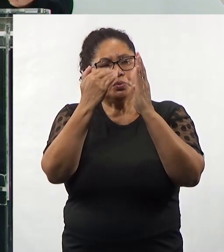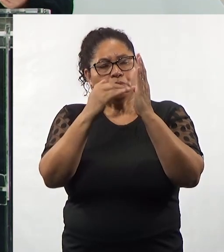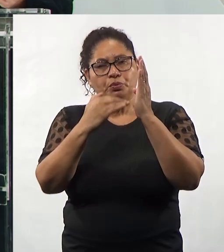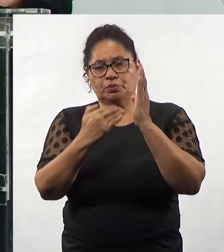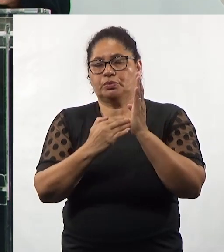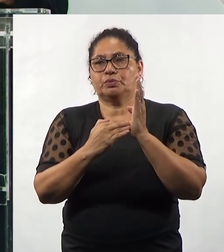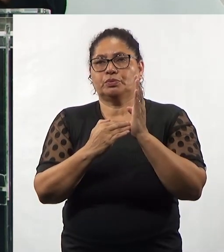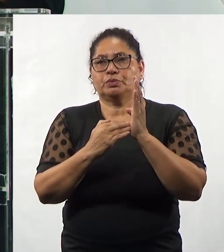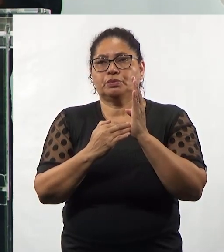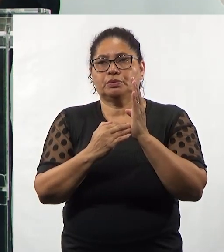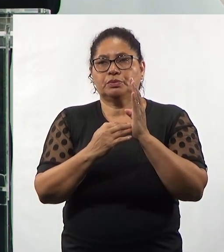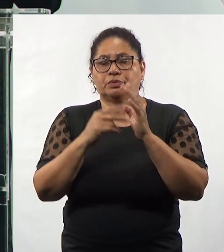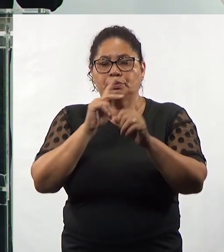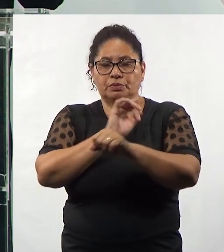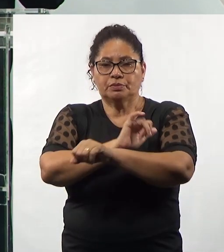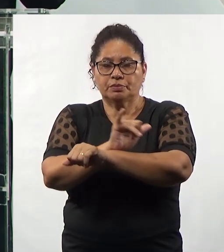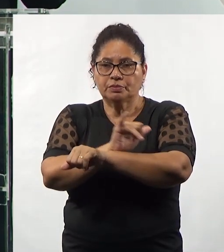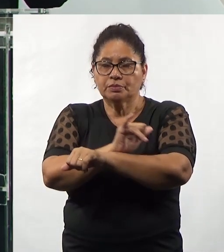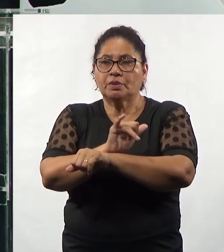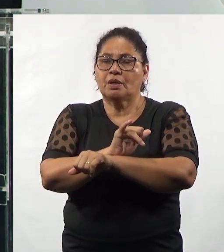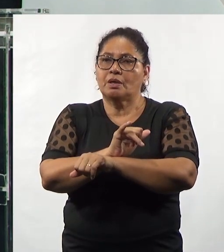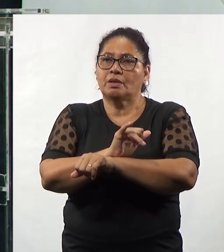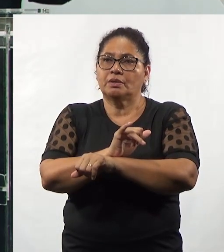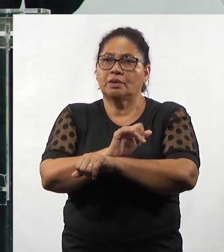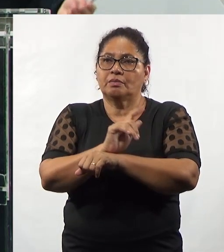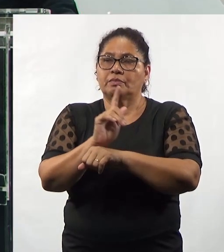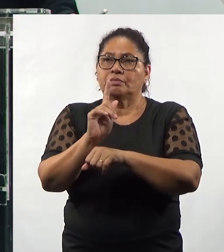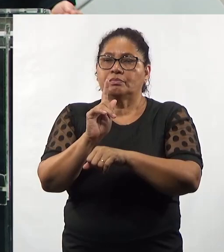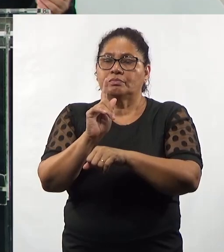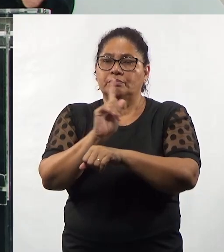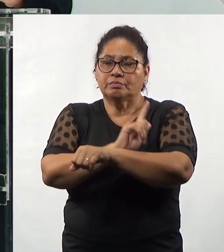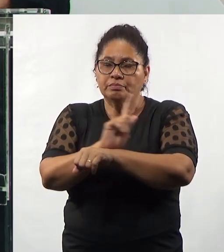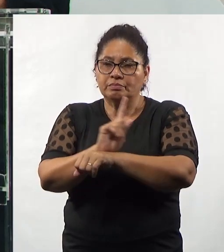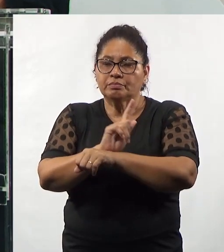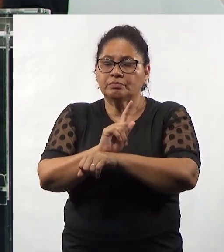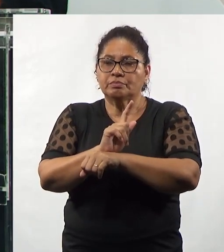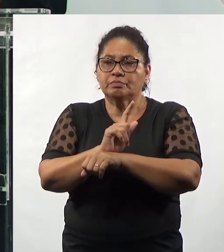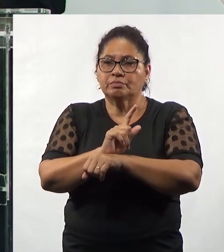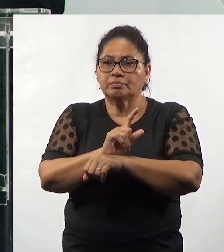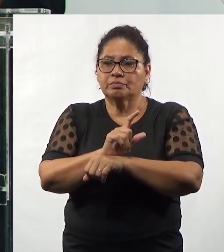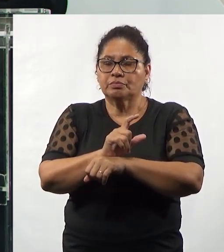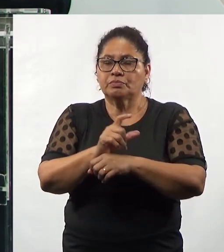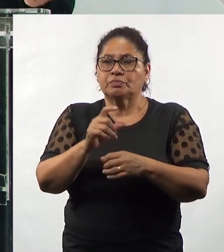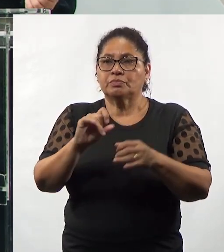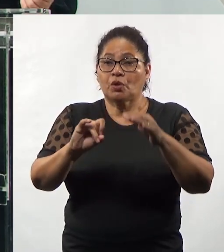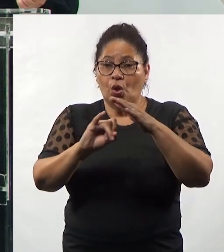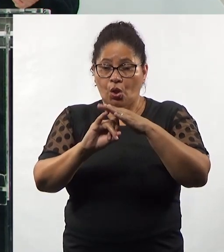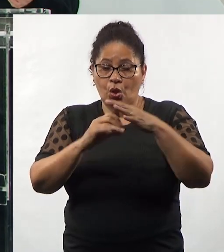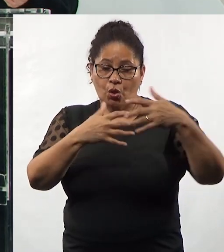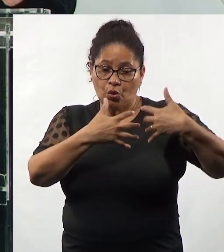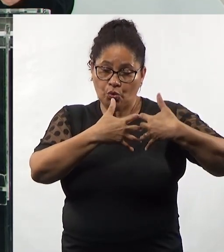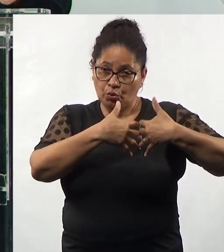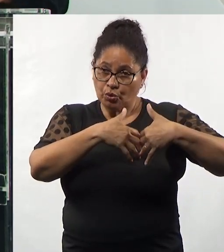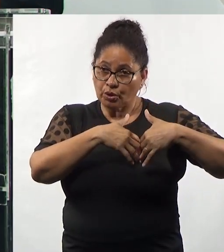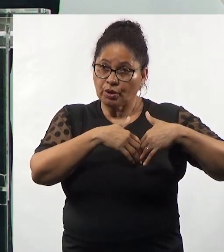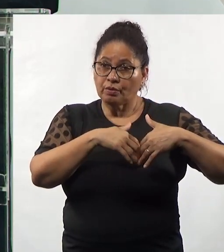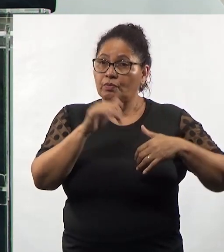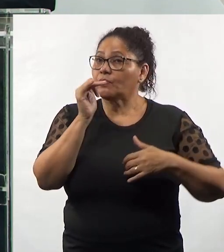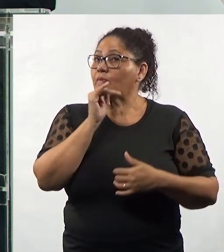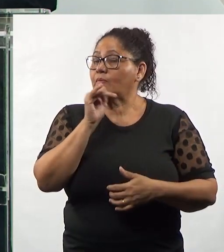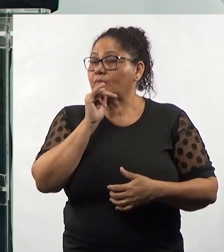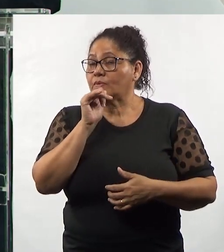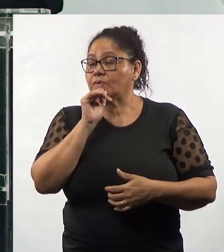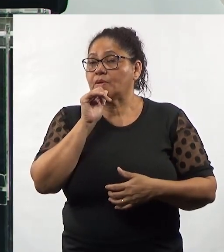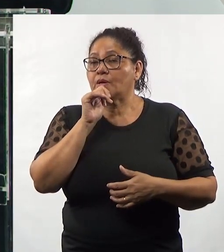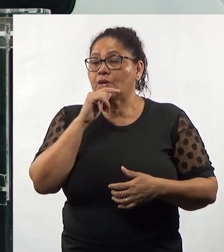planejamento estratégico ou até mesmo na gestão estratégica do órgão. No caso do IFRO, como exemplo,